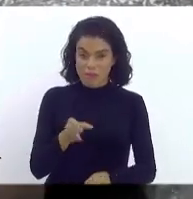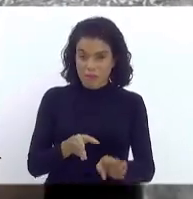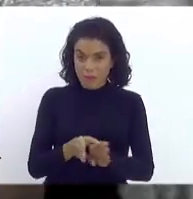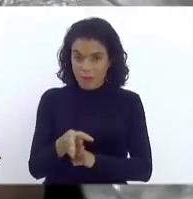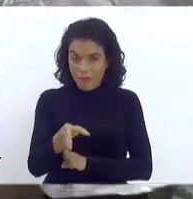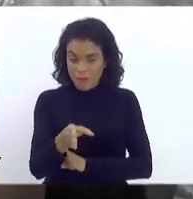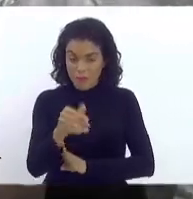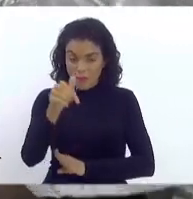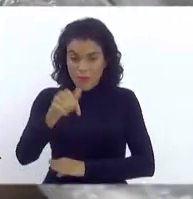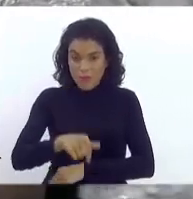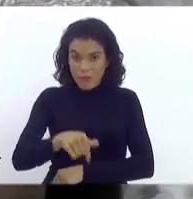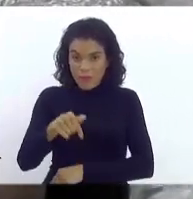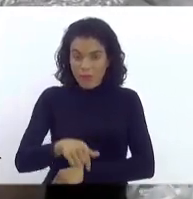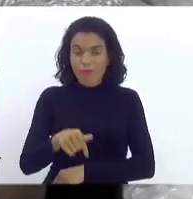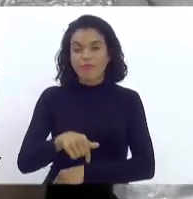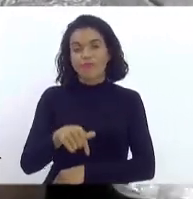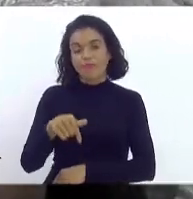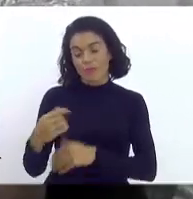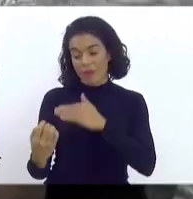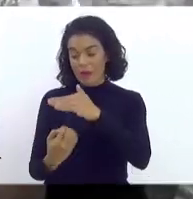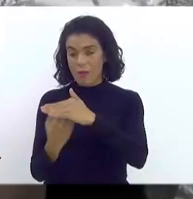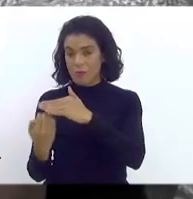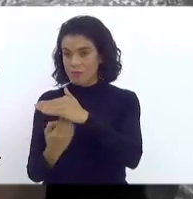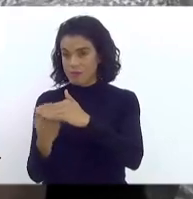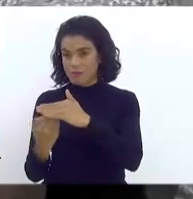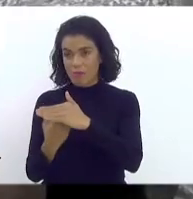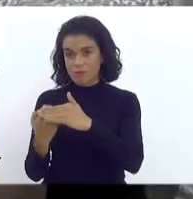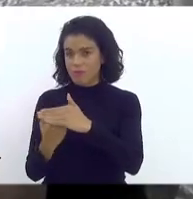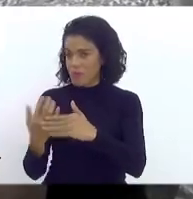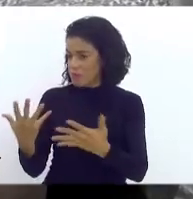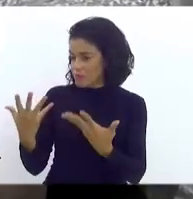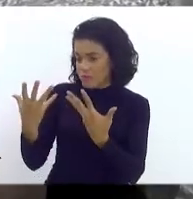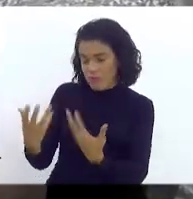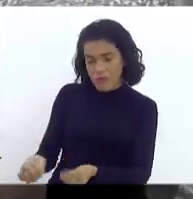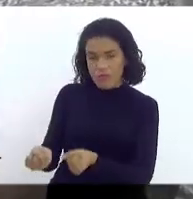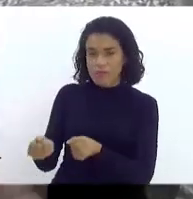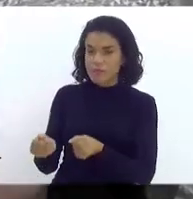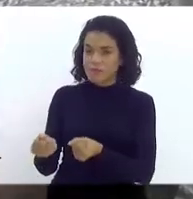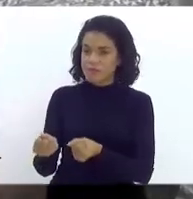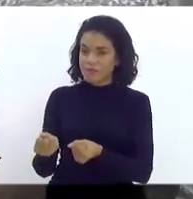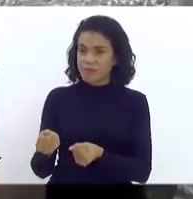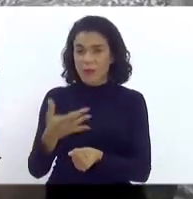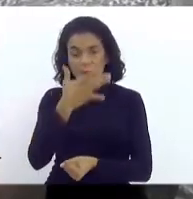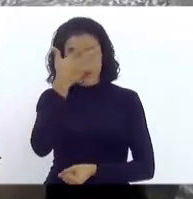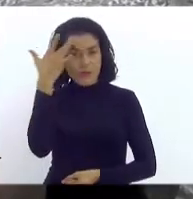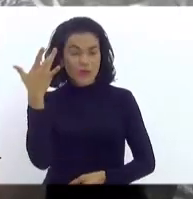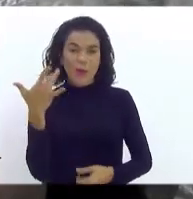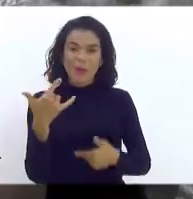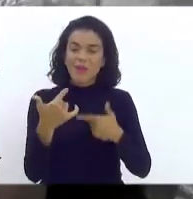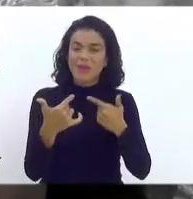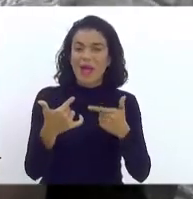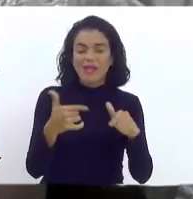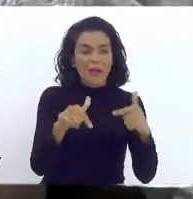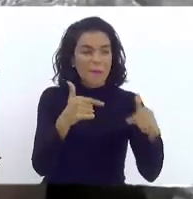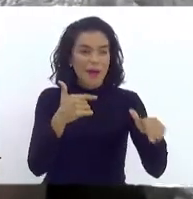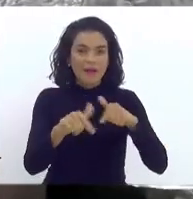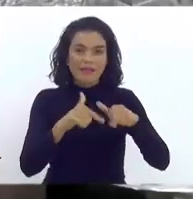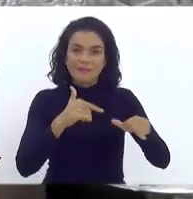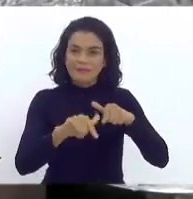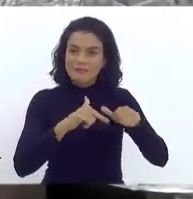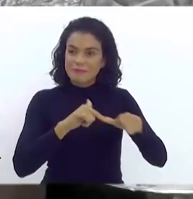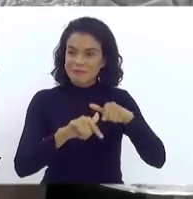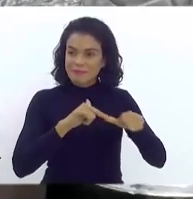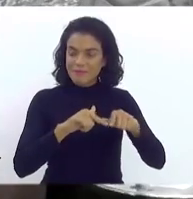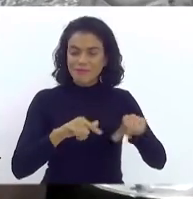que a Naturgy não mais tolere esse tipo de expediente. O cara que está fazendo o serviço